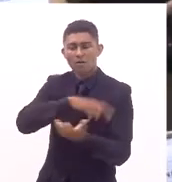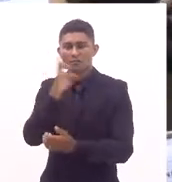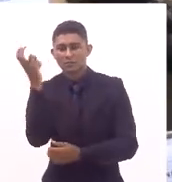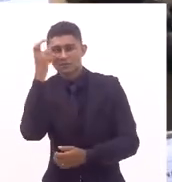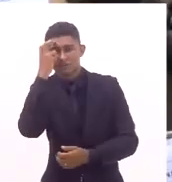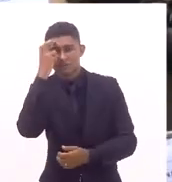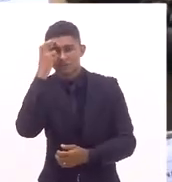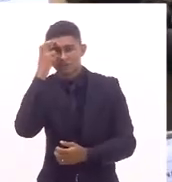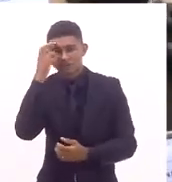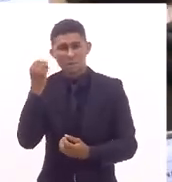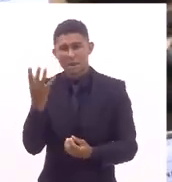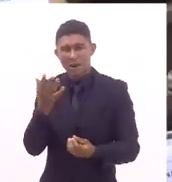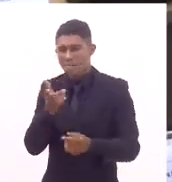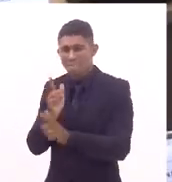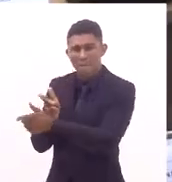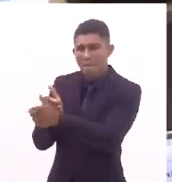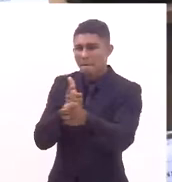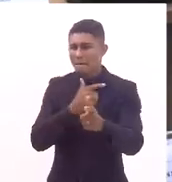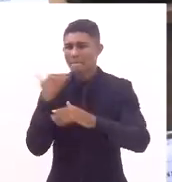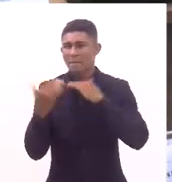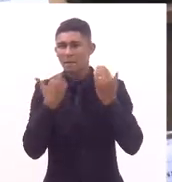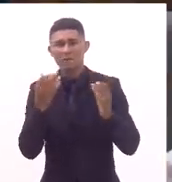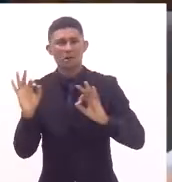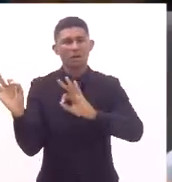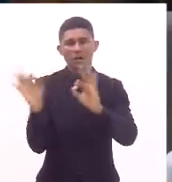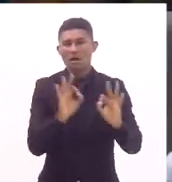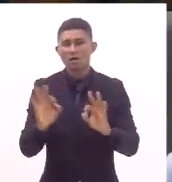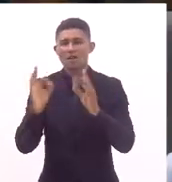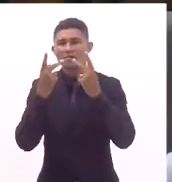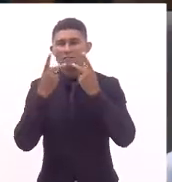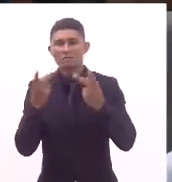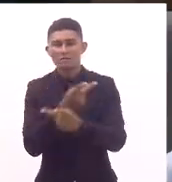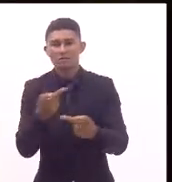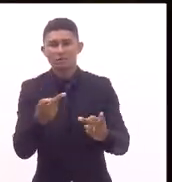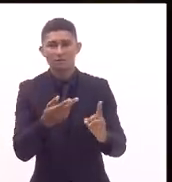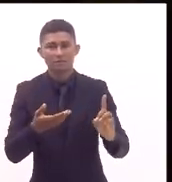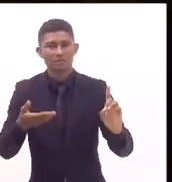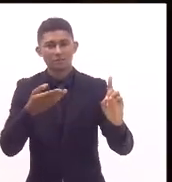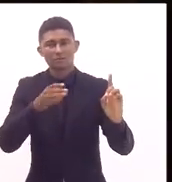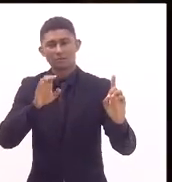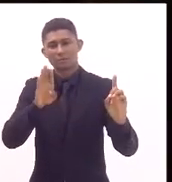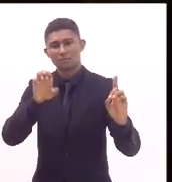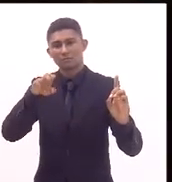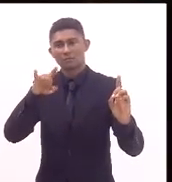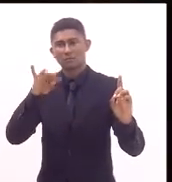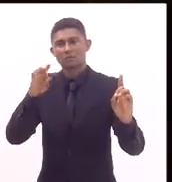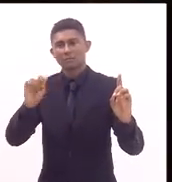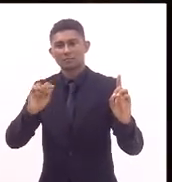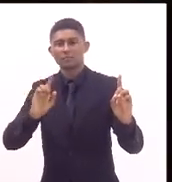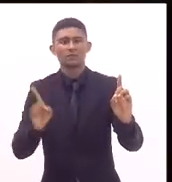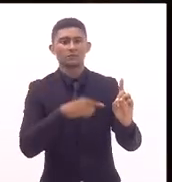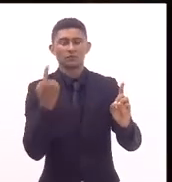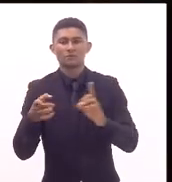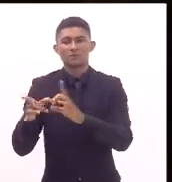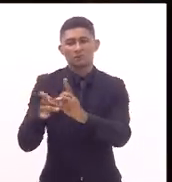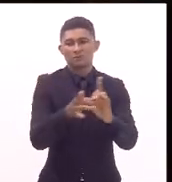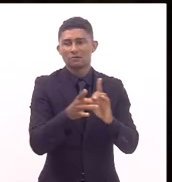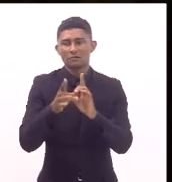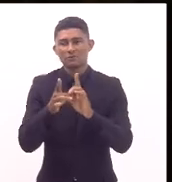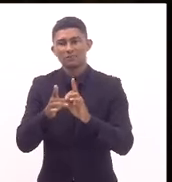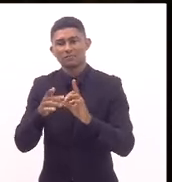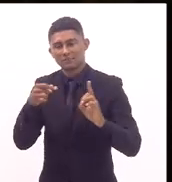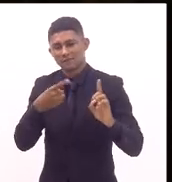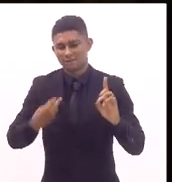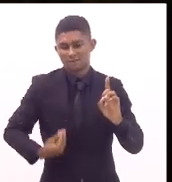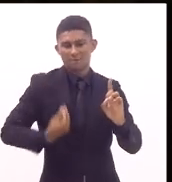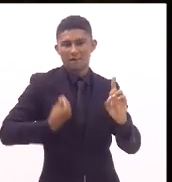não fala tá mas para dizer Benedita somos todos os dois vem